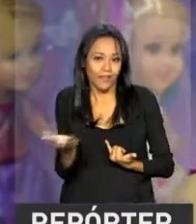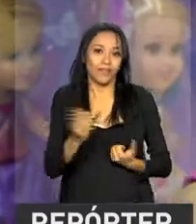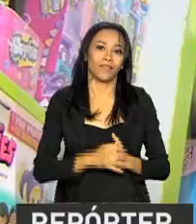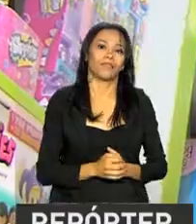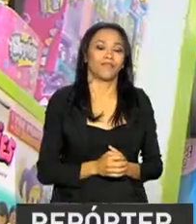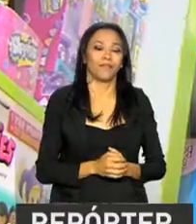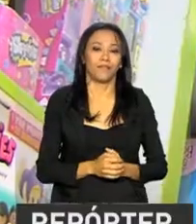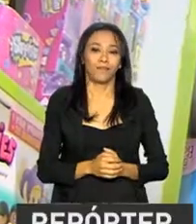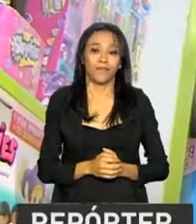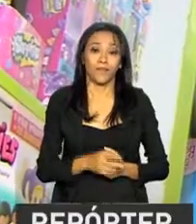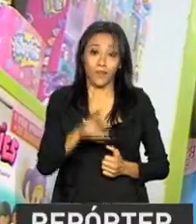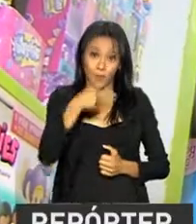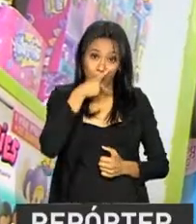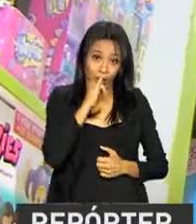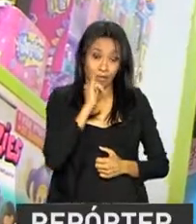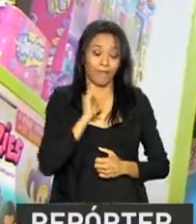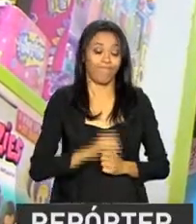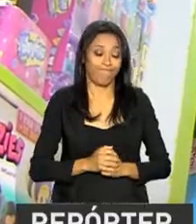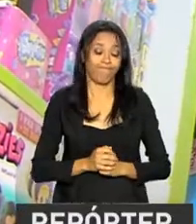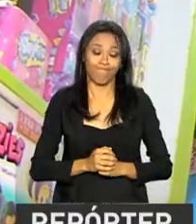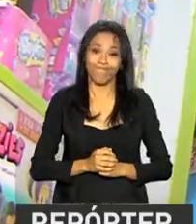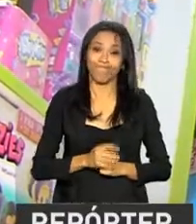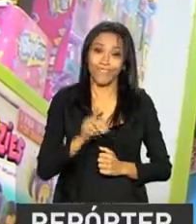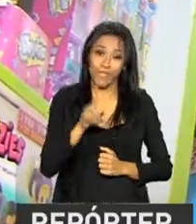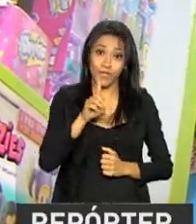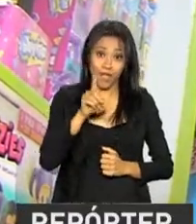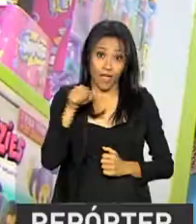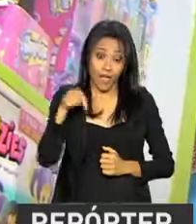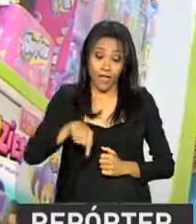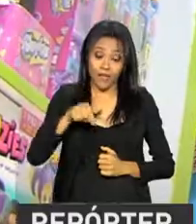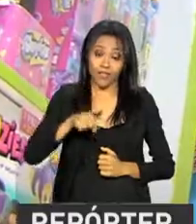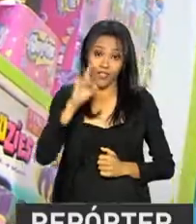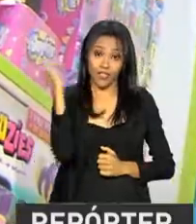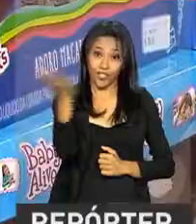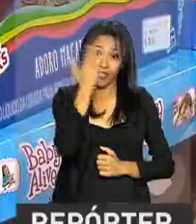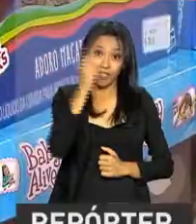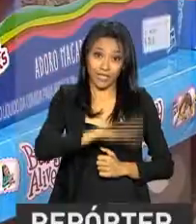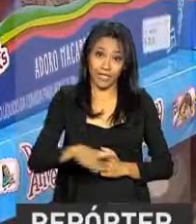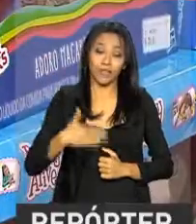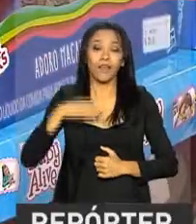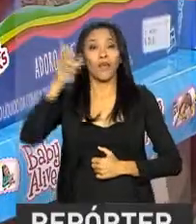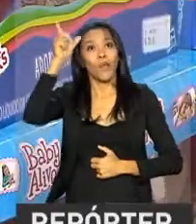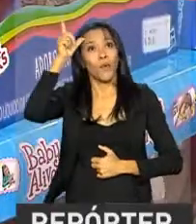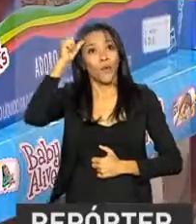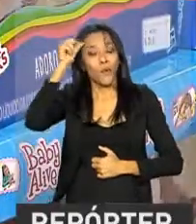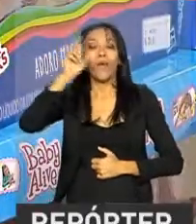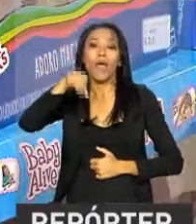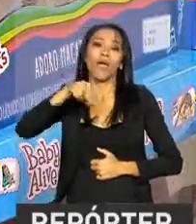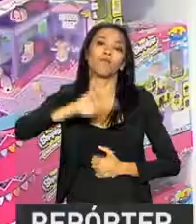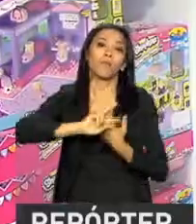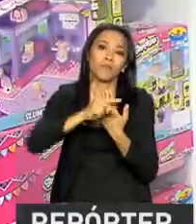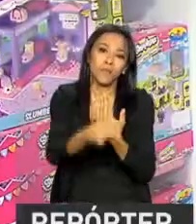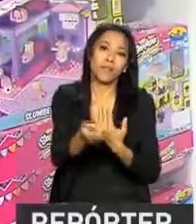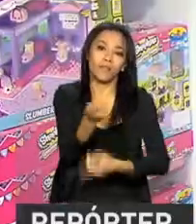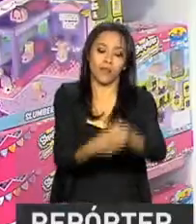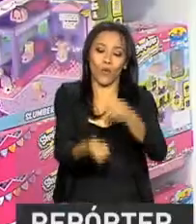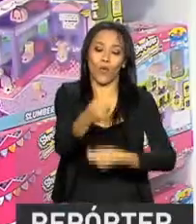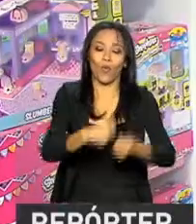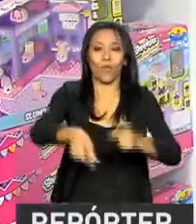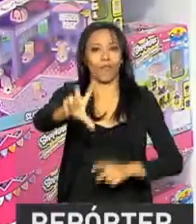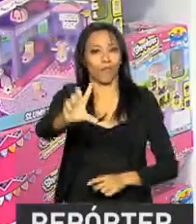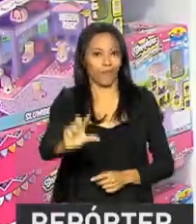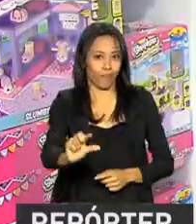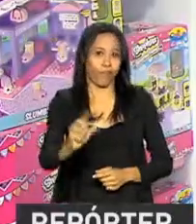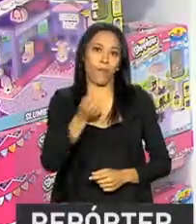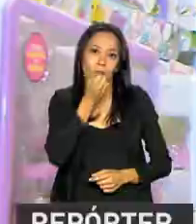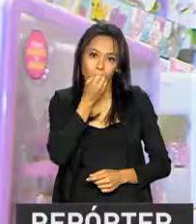o empate para o pai a comemoração desse ano será mais tranquilo reflexo da melhora na economia ele conta que em